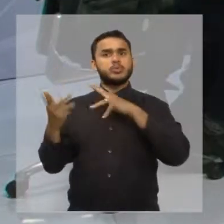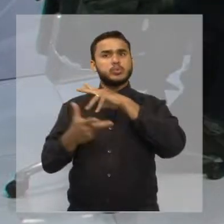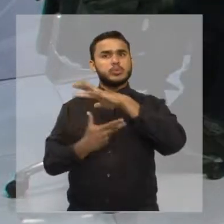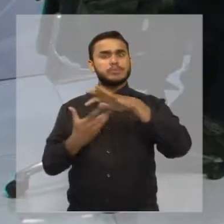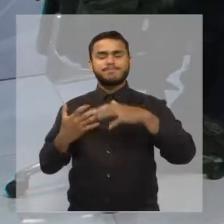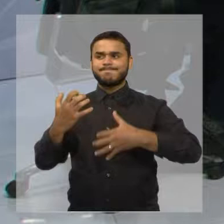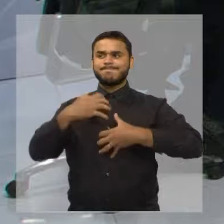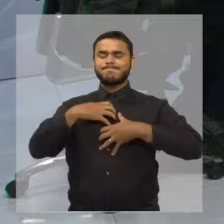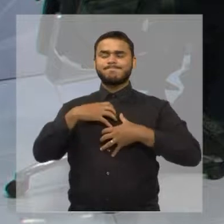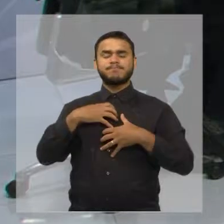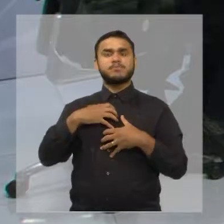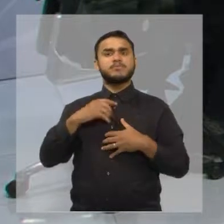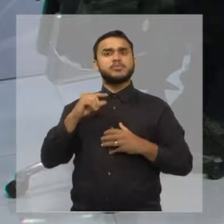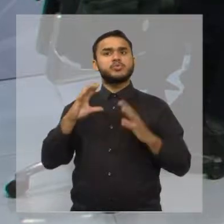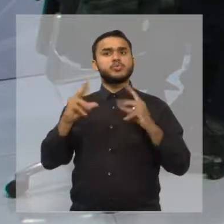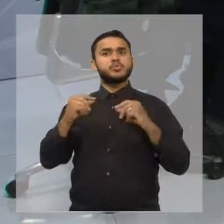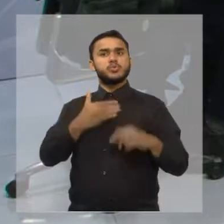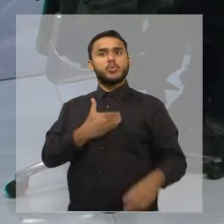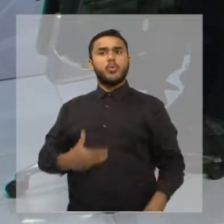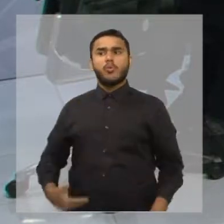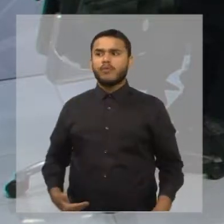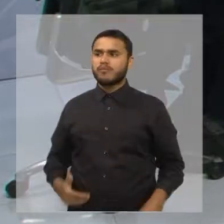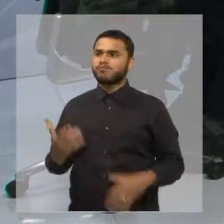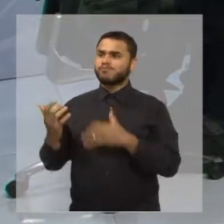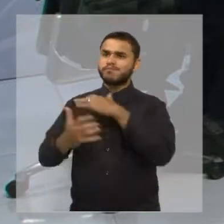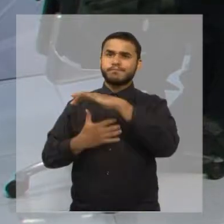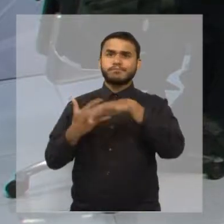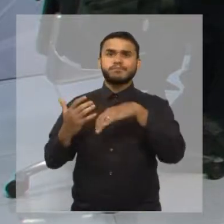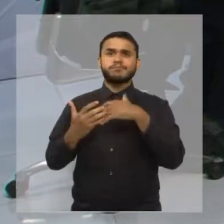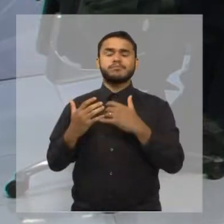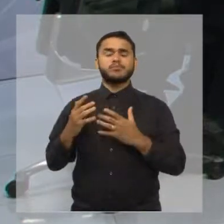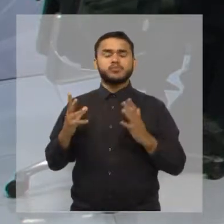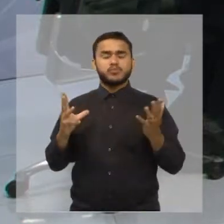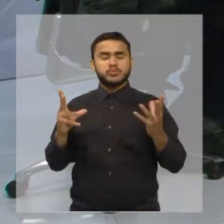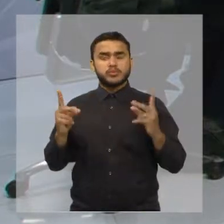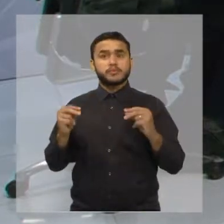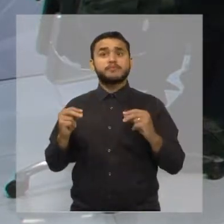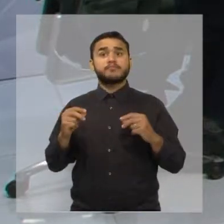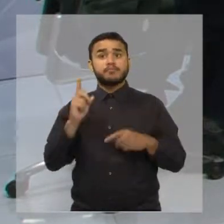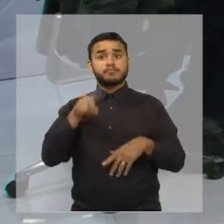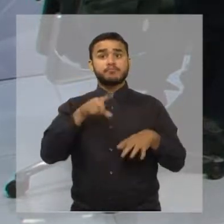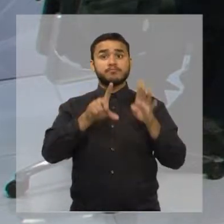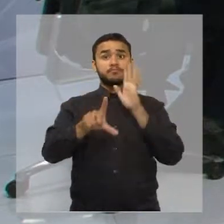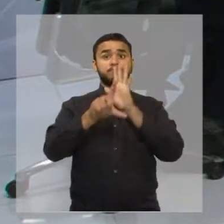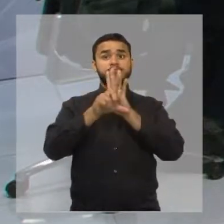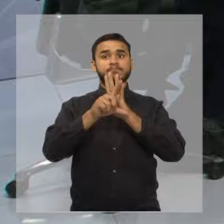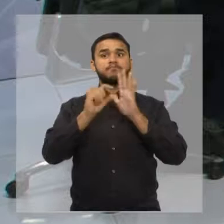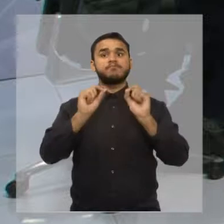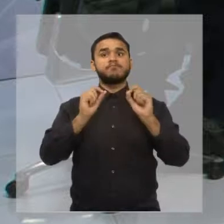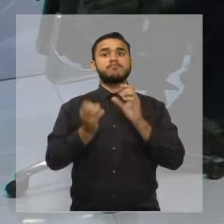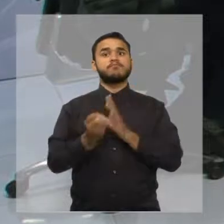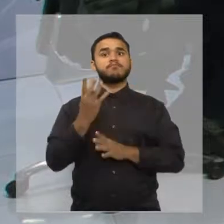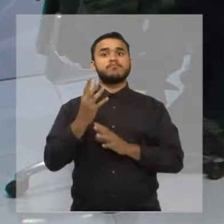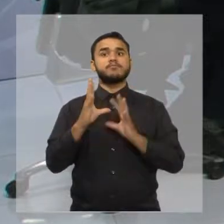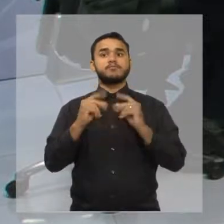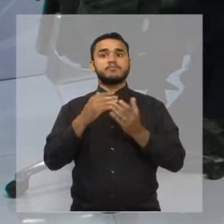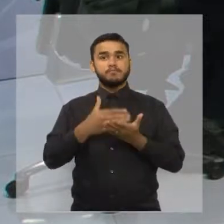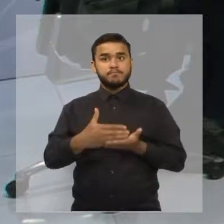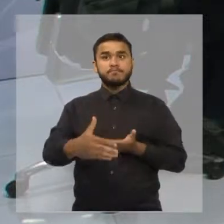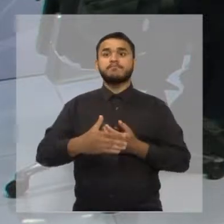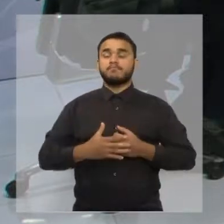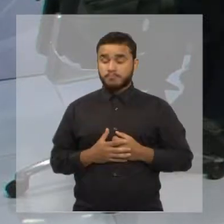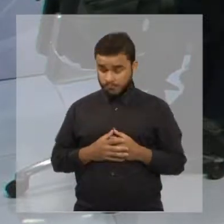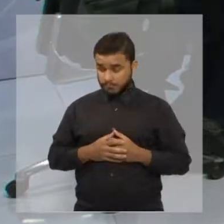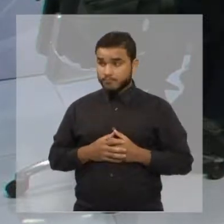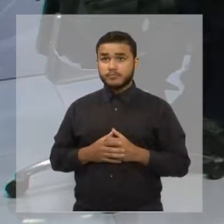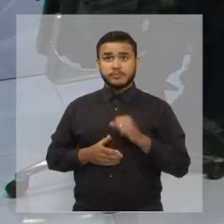forma de uma lei ou um conjunto de leis já criadas com tempo determinado de vigência. Porque